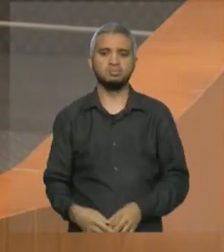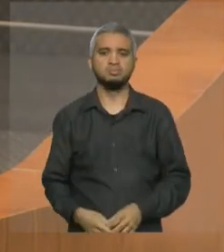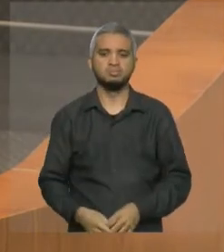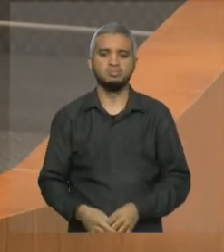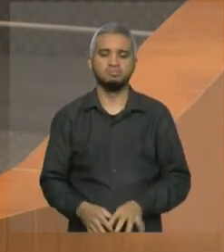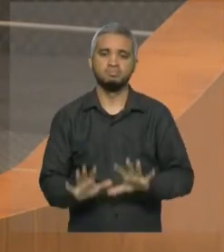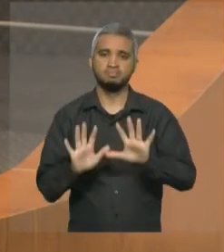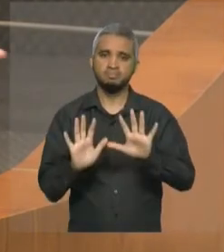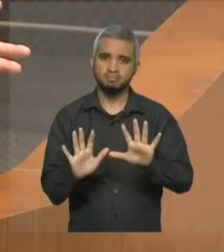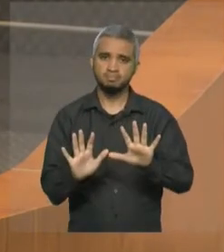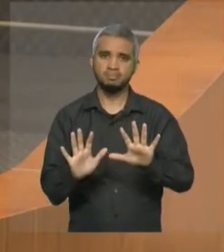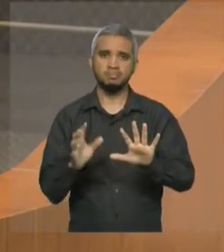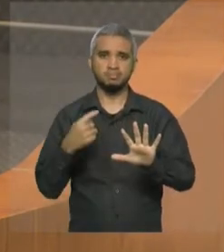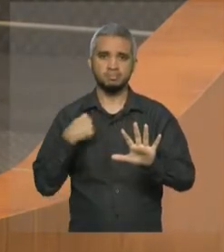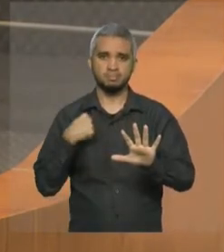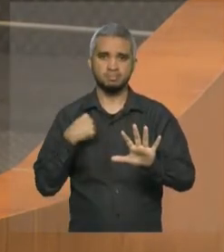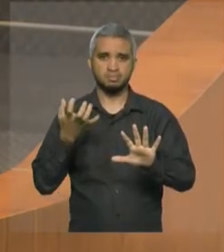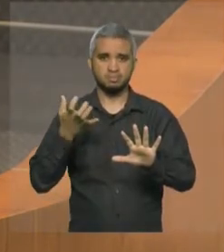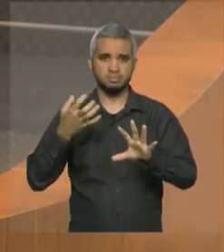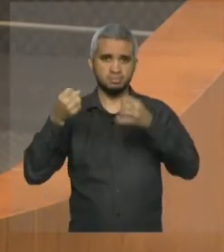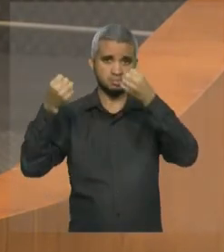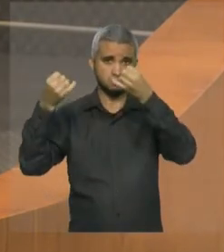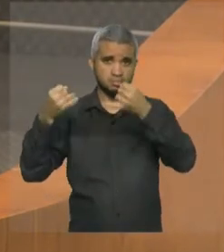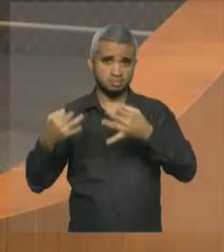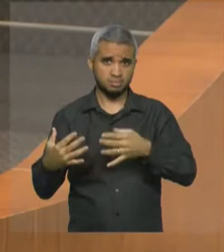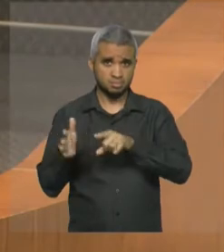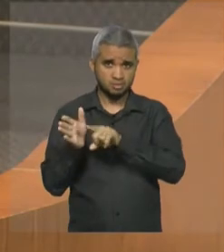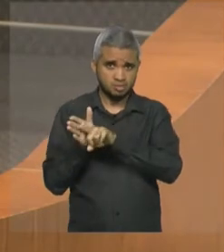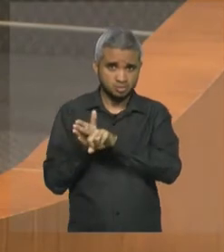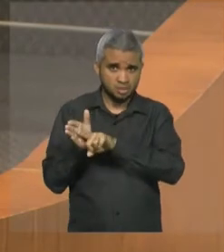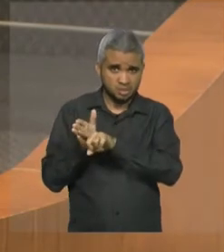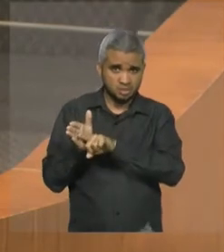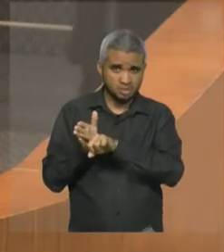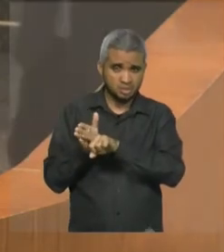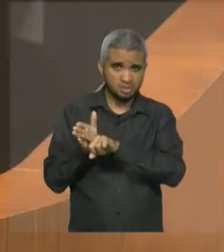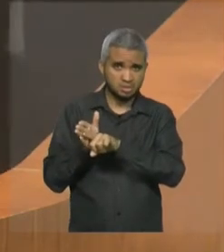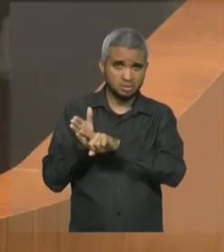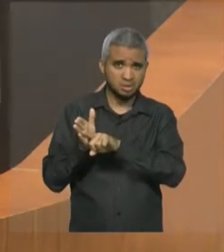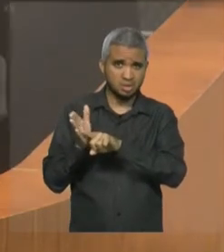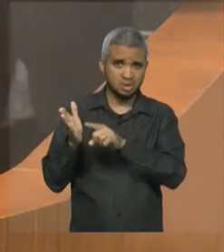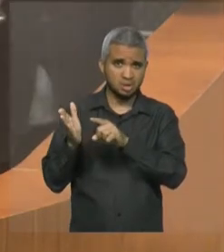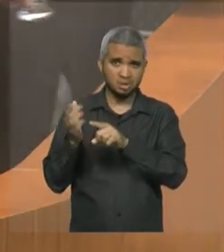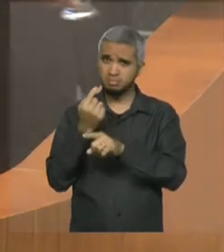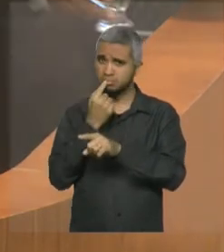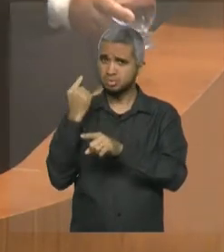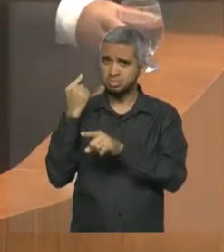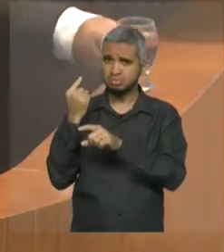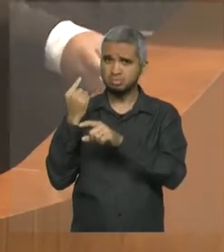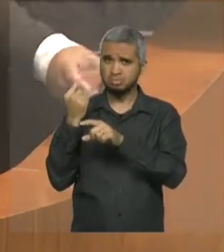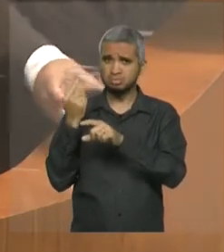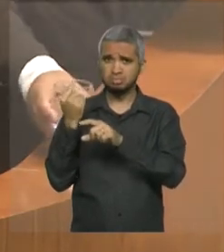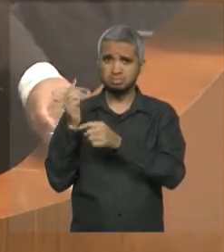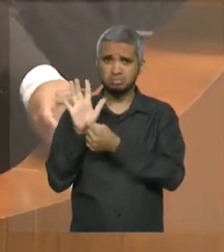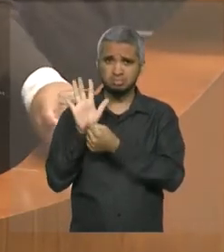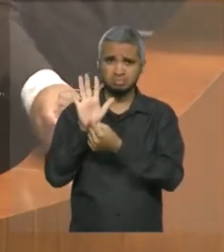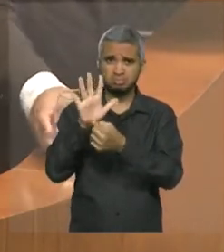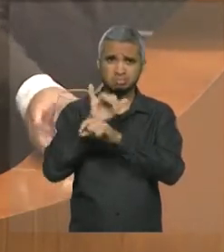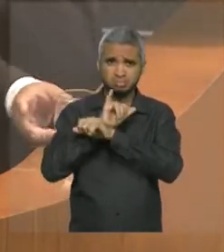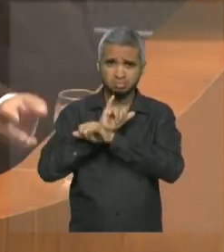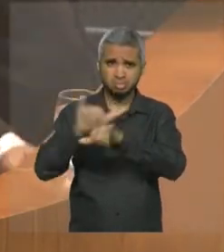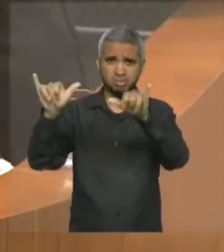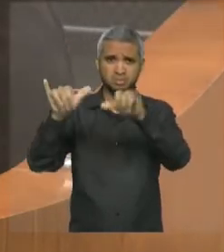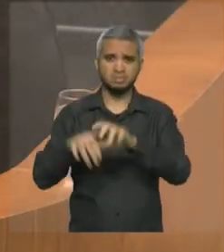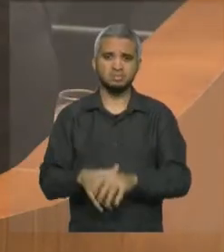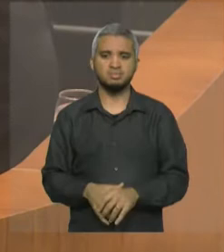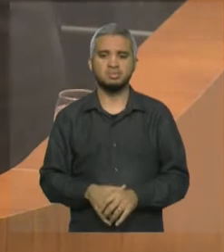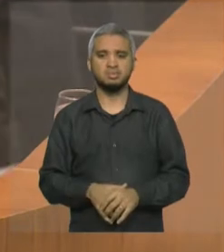eu quero aqui falar de uma pesquisa que saiu recentemente. E naquela pesquisa foi o retrato da decadência do